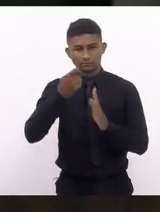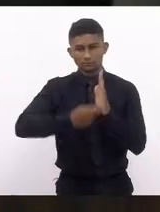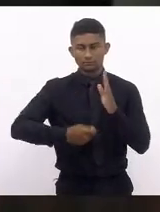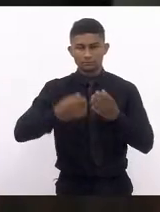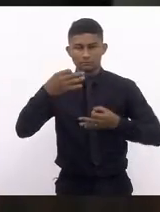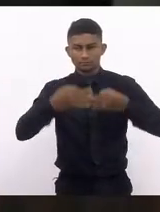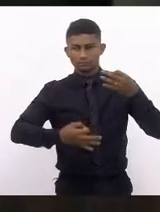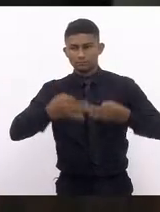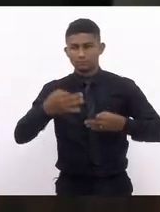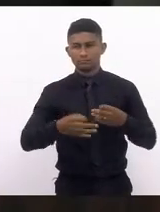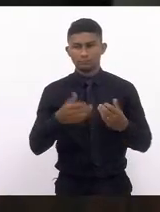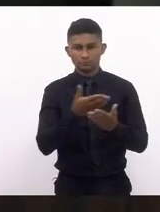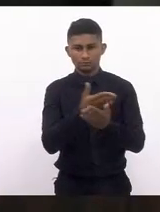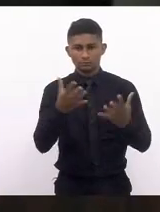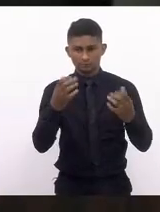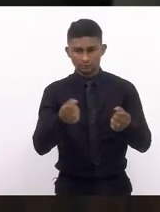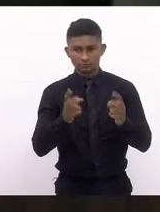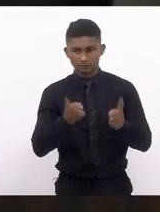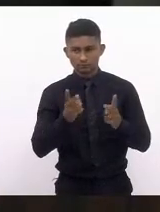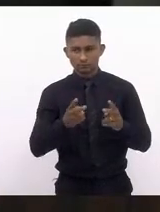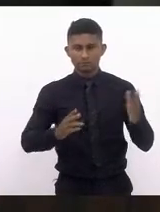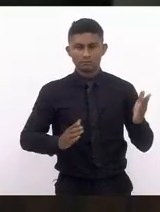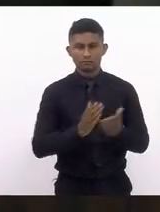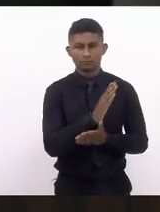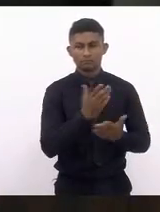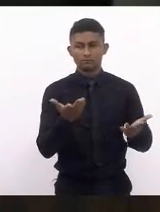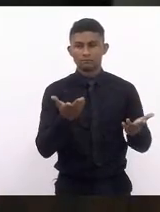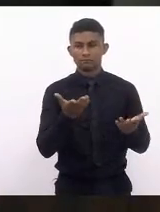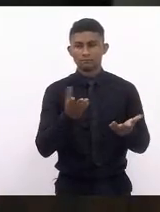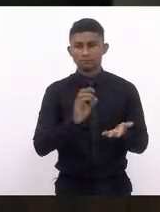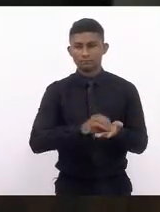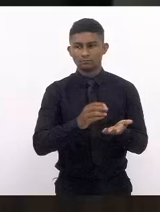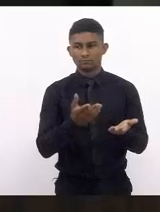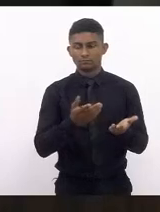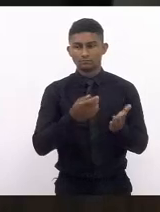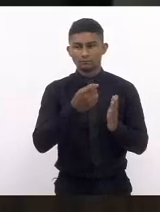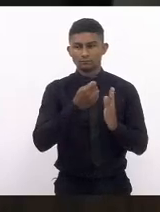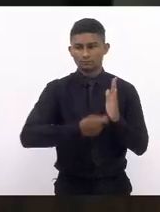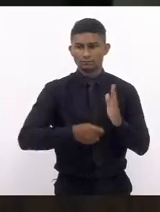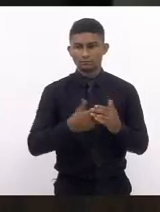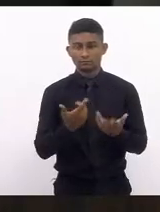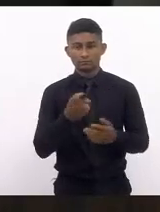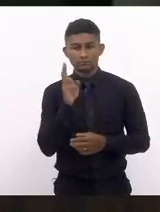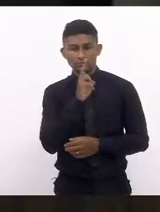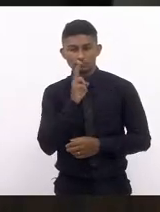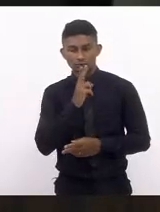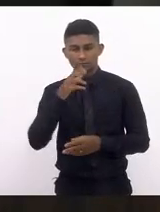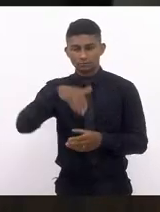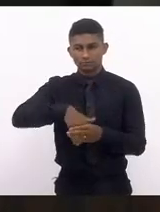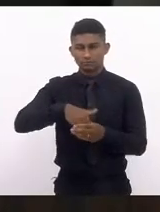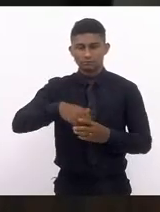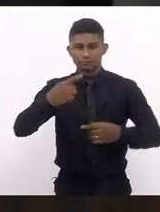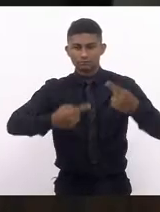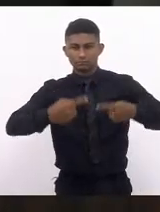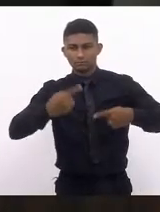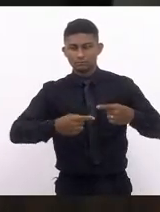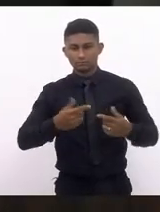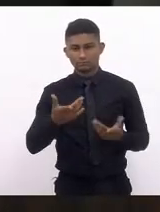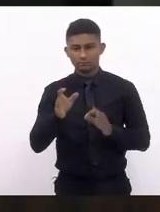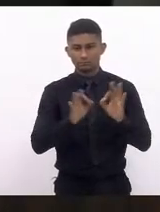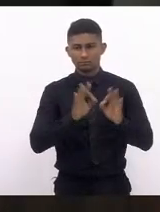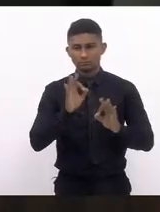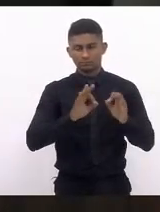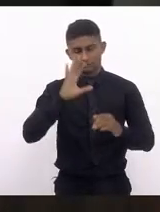de graduação que a presença de férias eu acho que a própria descrição aprovado vai autógrafo 1 a exigência em votação em discussão única projeto de resolução